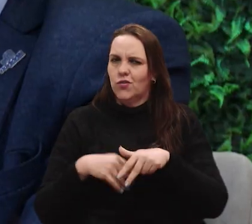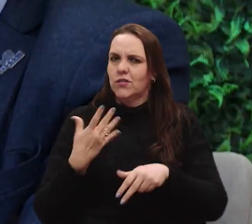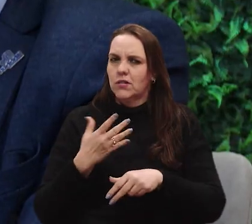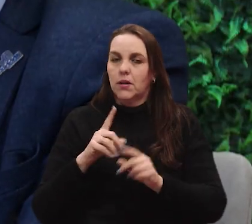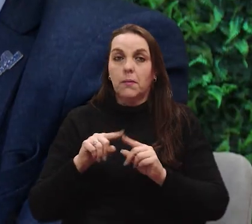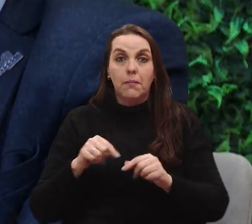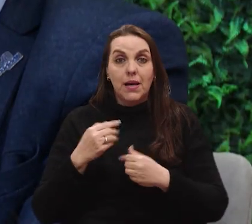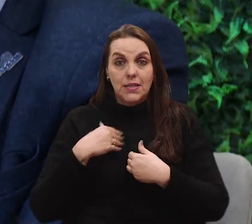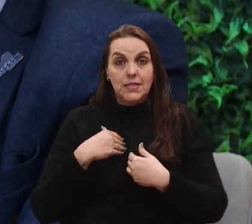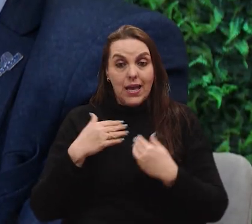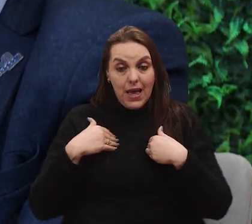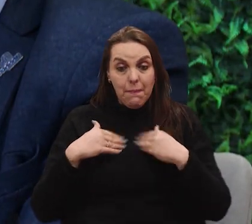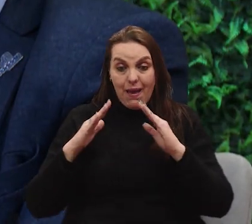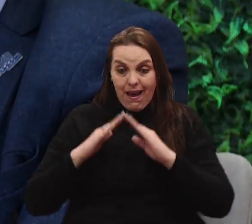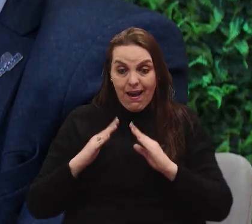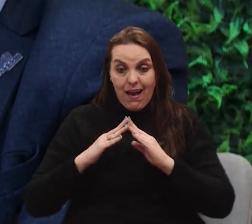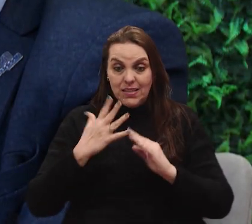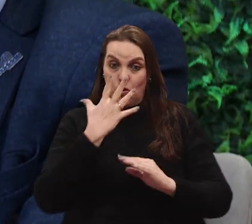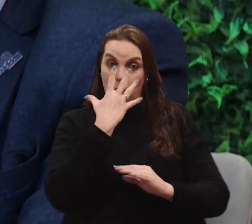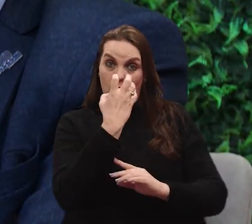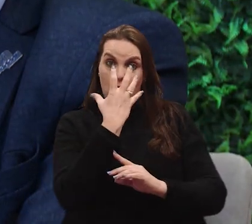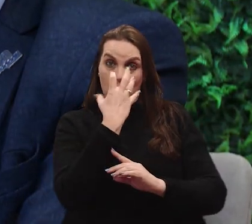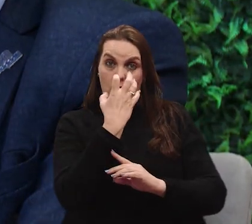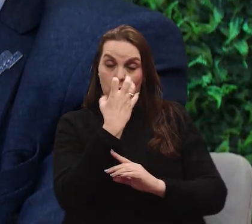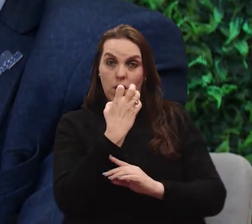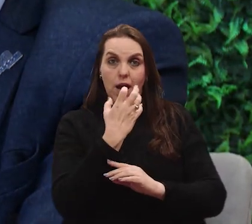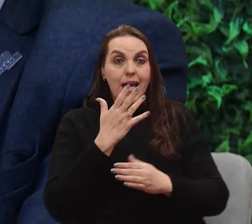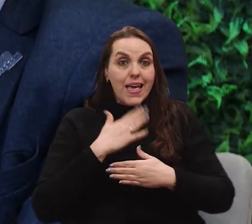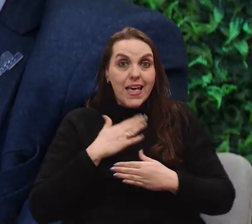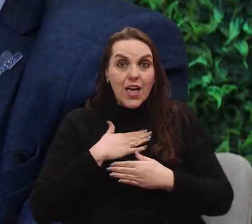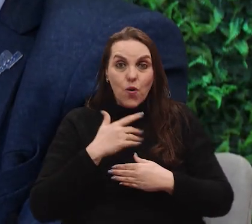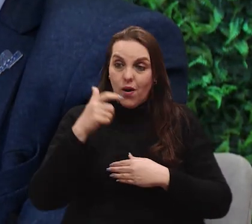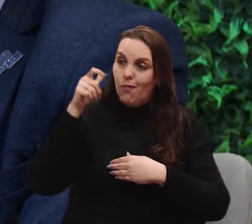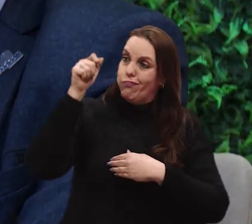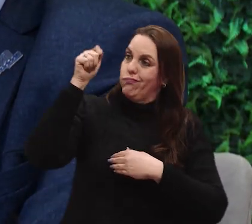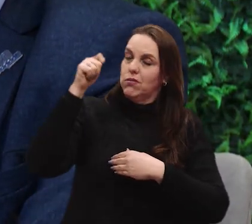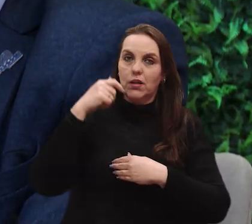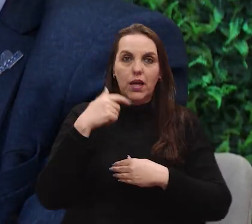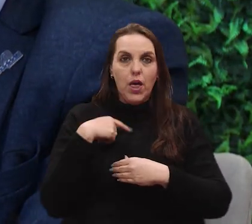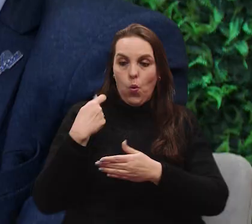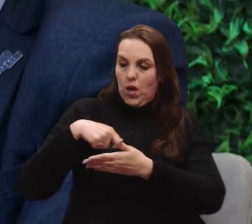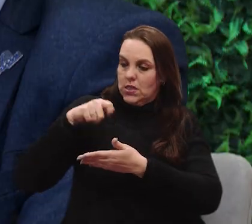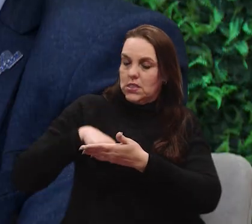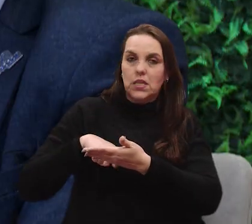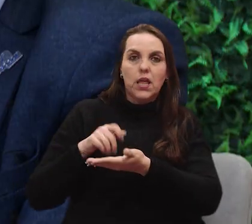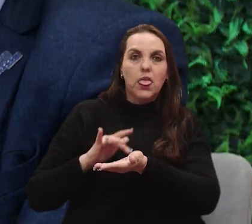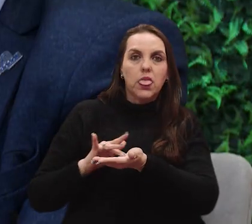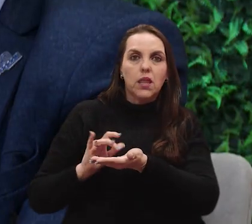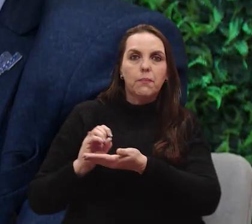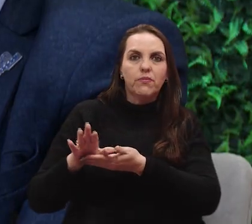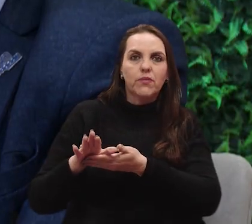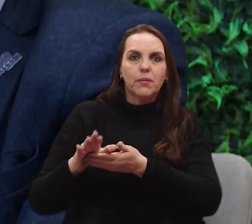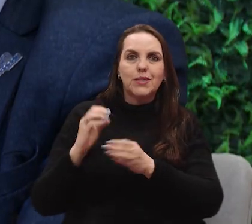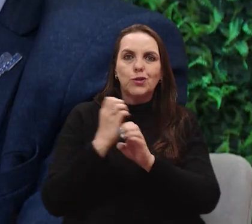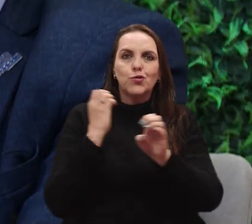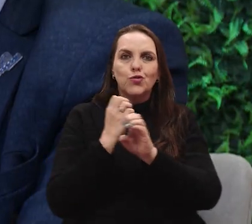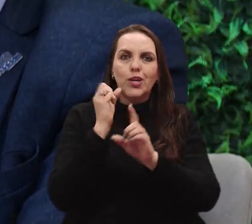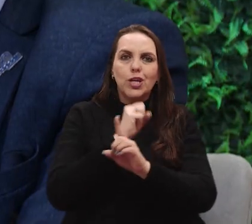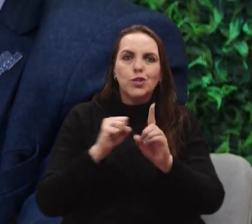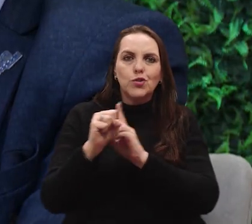Mas aquela que o Dagoberto bateu na casa dele, não, fui eu. Fui eu que bati a foto. Fui eu que assinei. Mas aí a engenharia